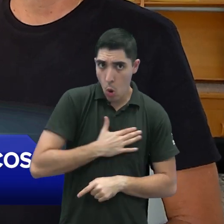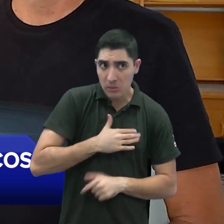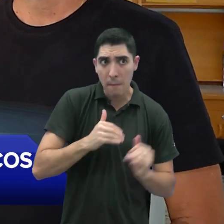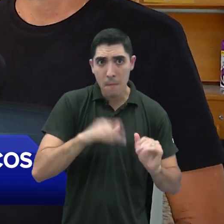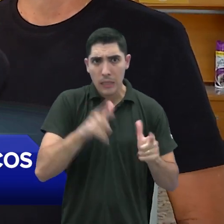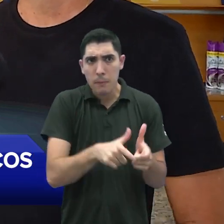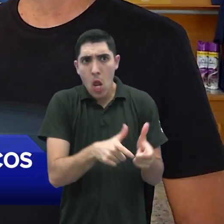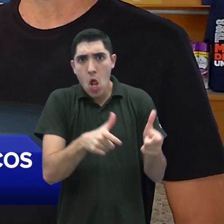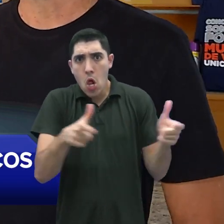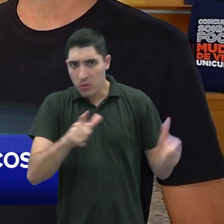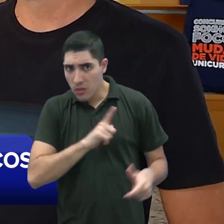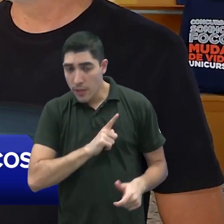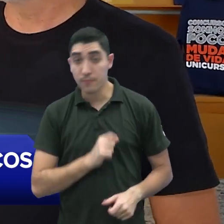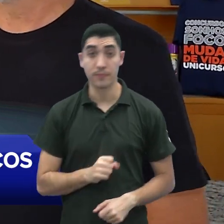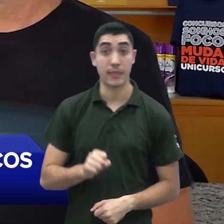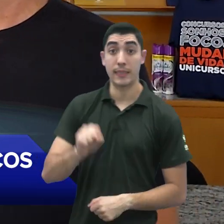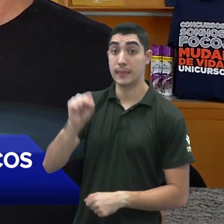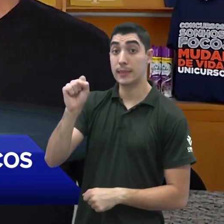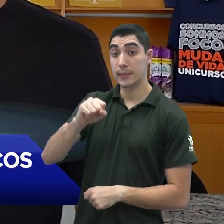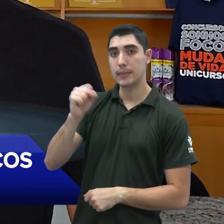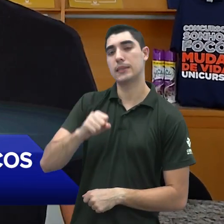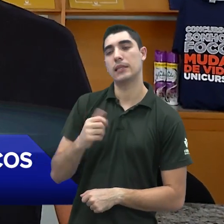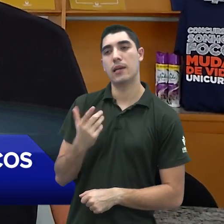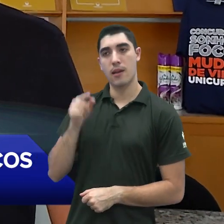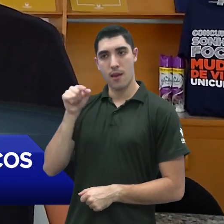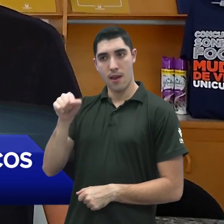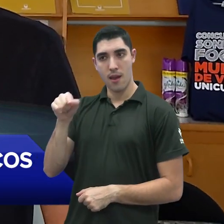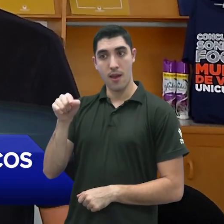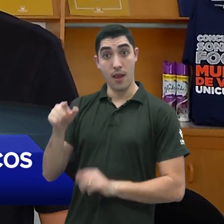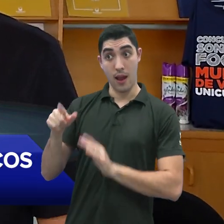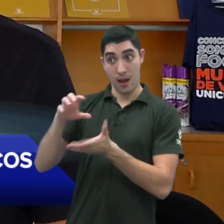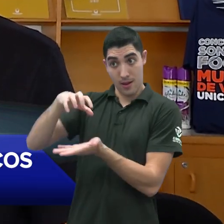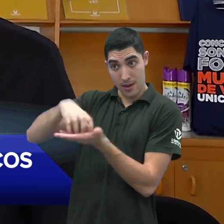indo atrás? Sim, sempre quando há essa